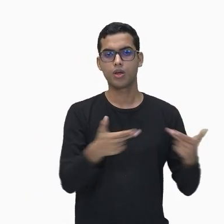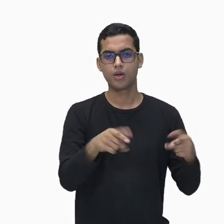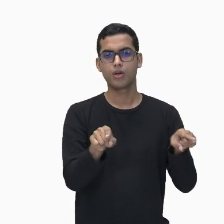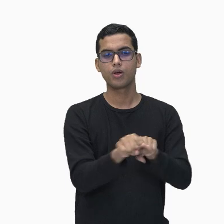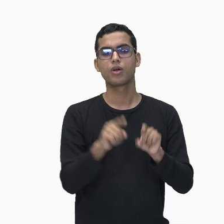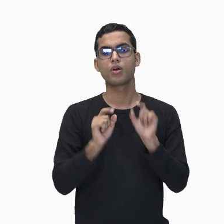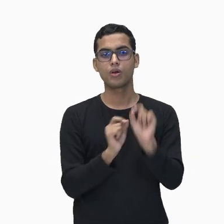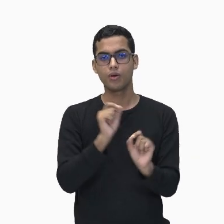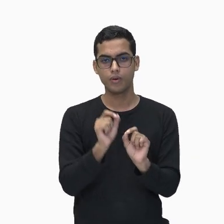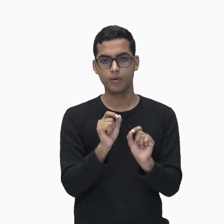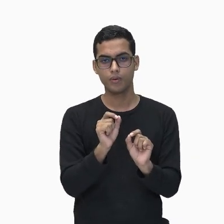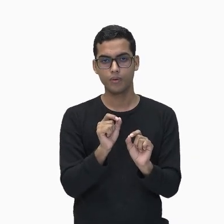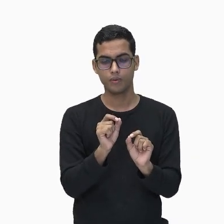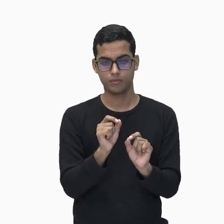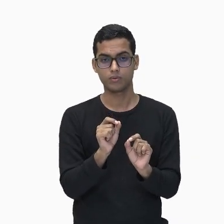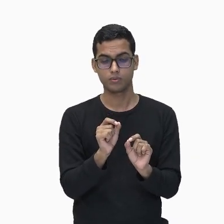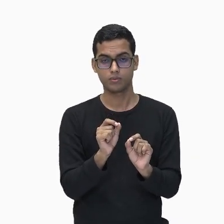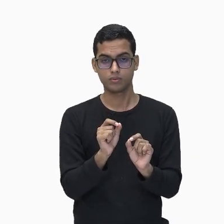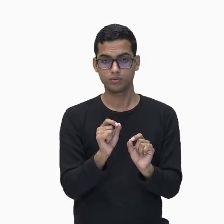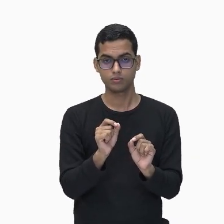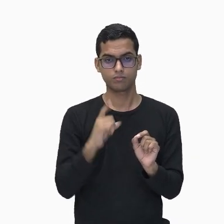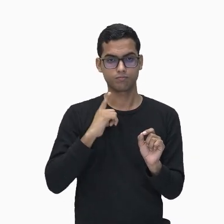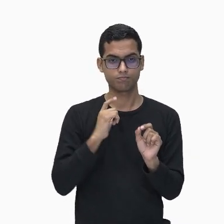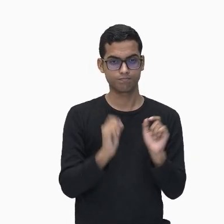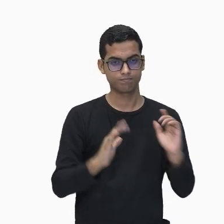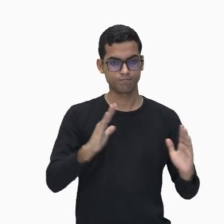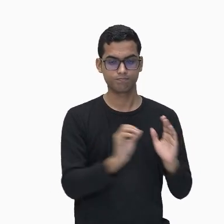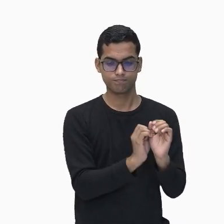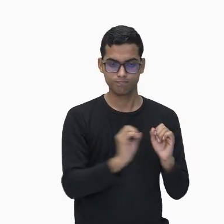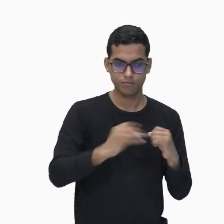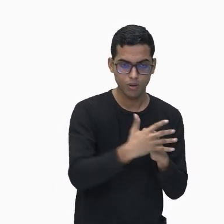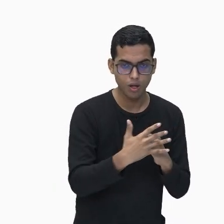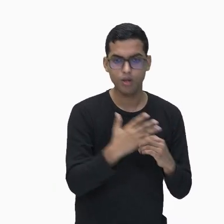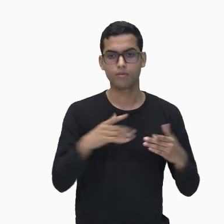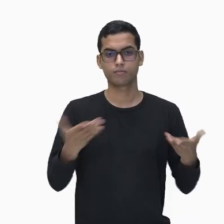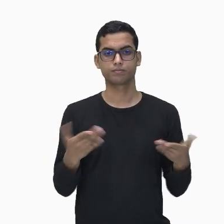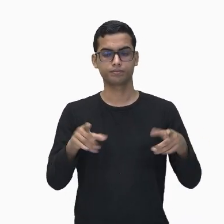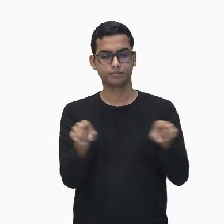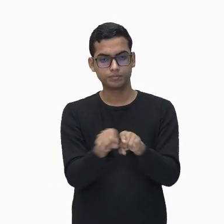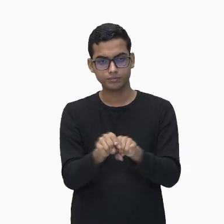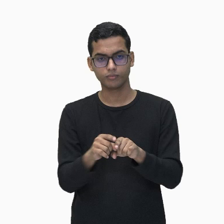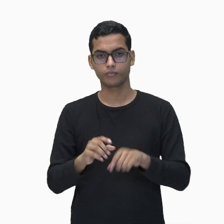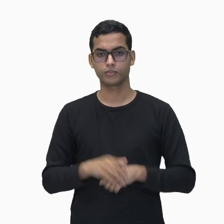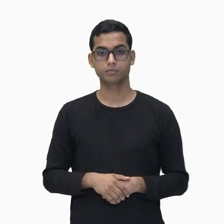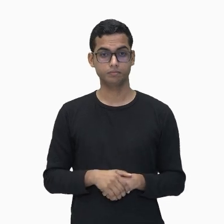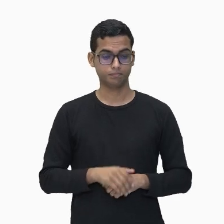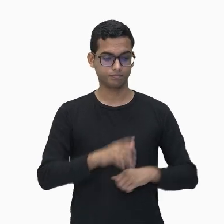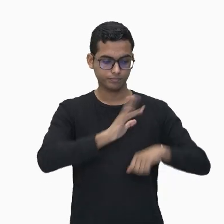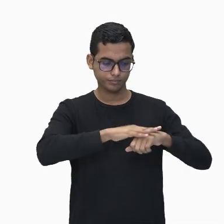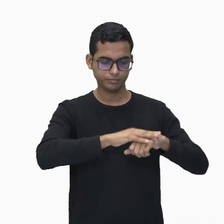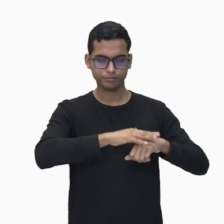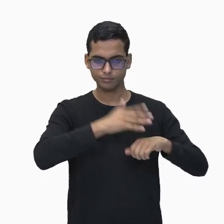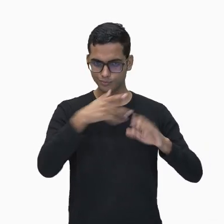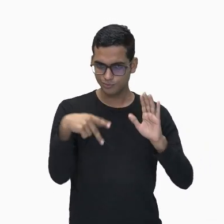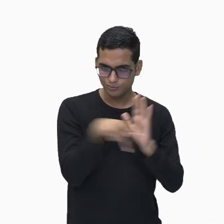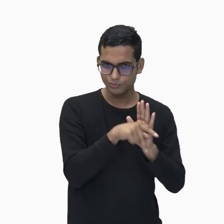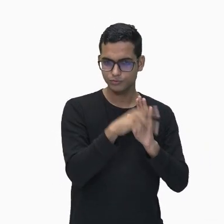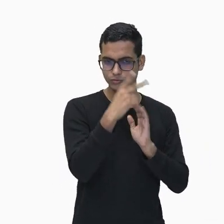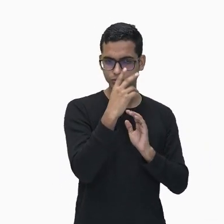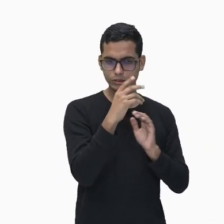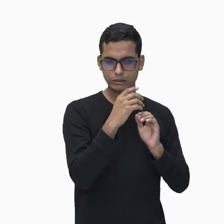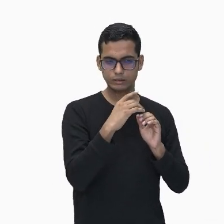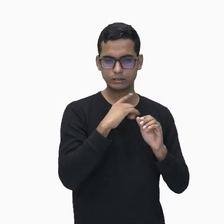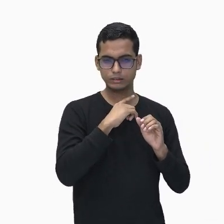ali desenhando algo que no futuro veio a acontecer. E no caso, né, desta